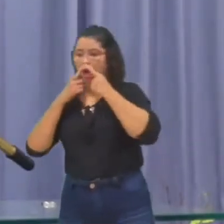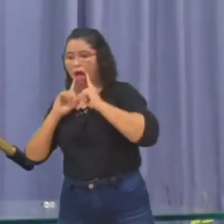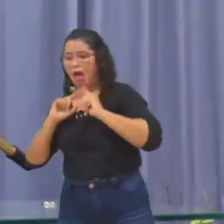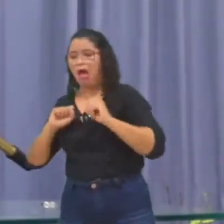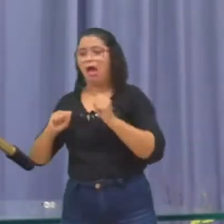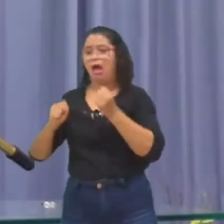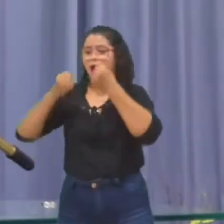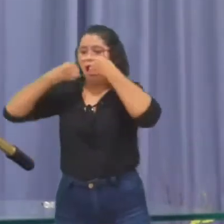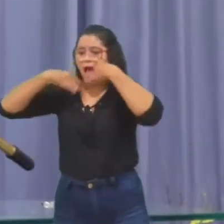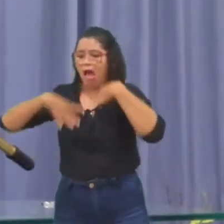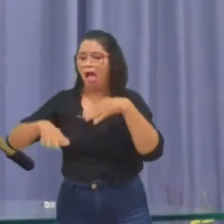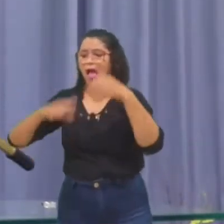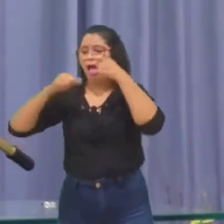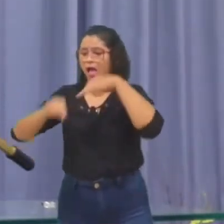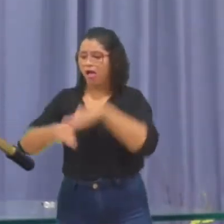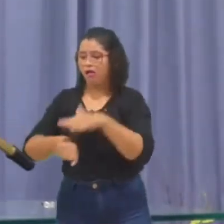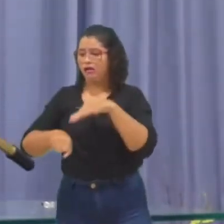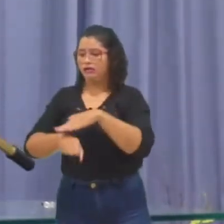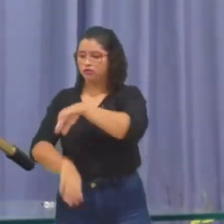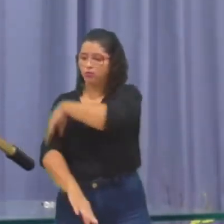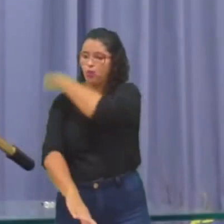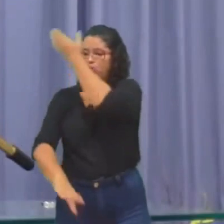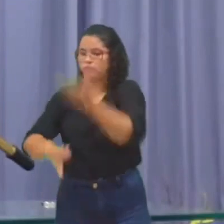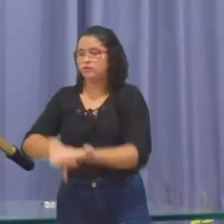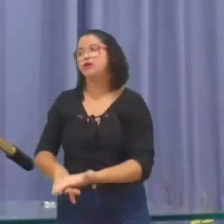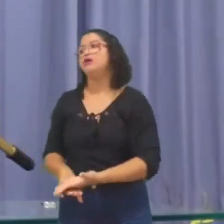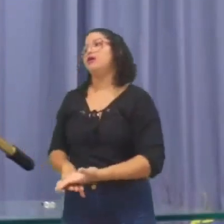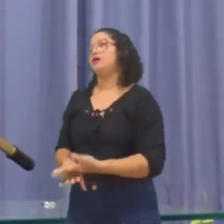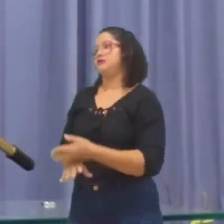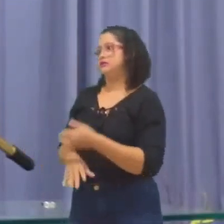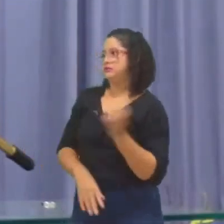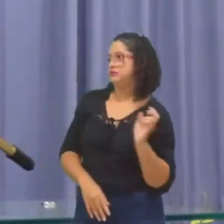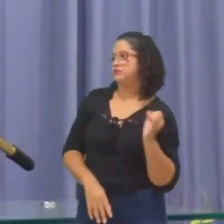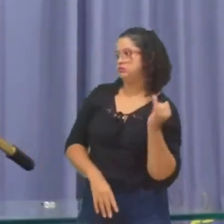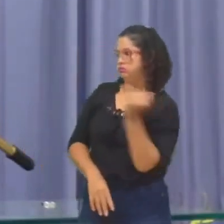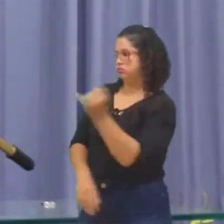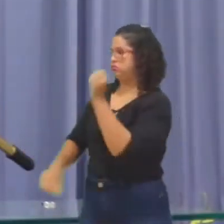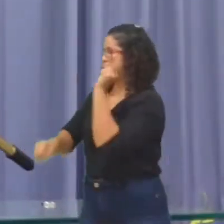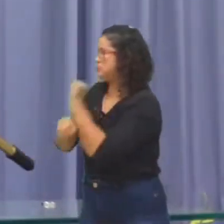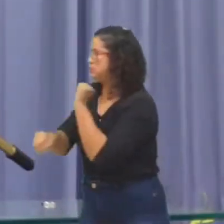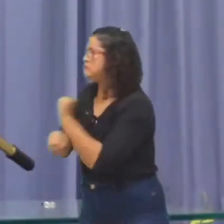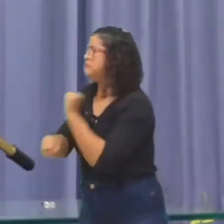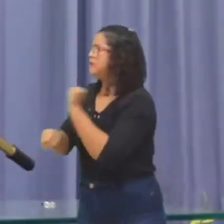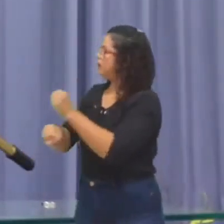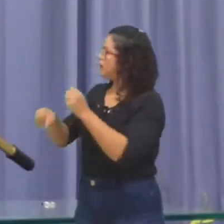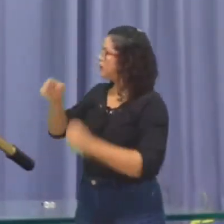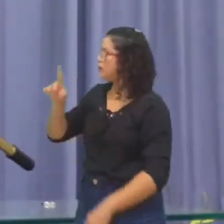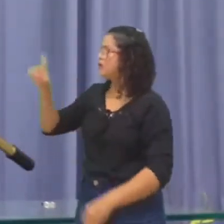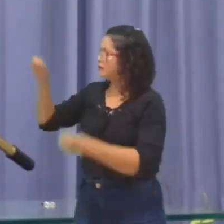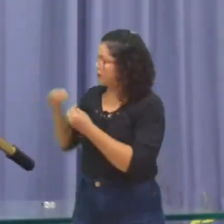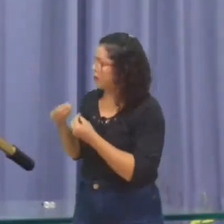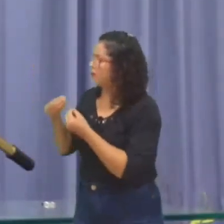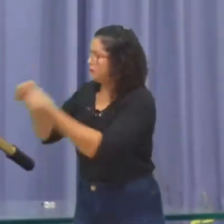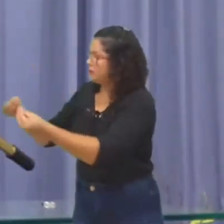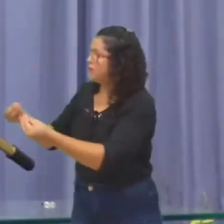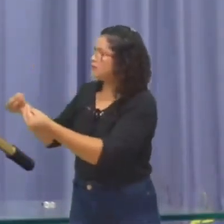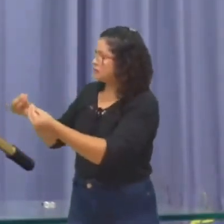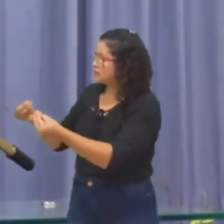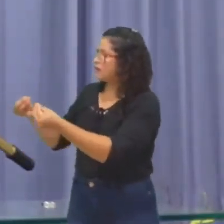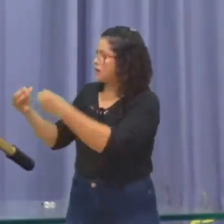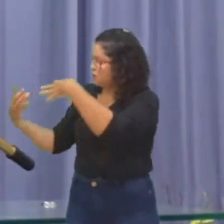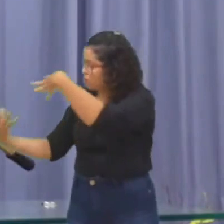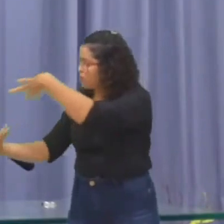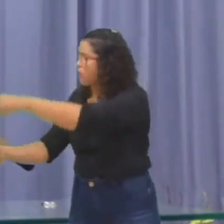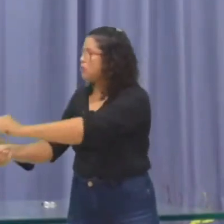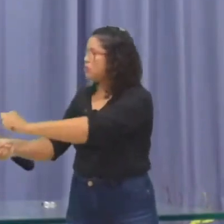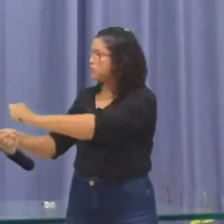eles disseram: esperem, o nosso Deus prometeu nos dar a terra. O nosso Deus é conosco. Se nós